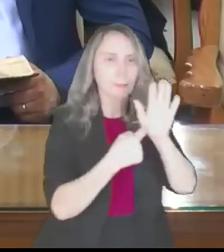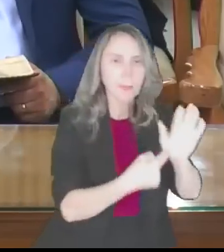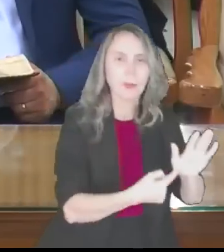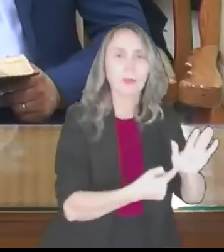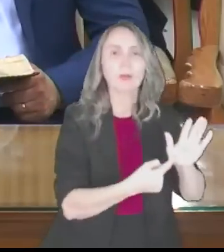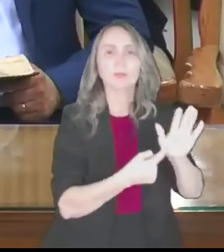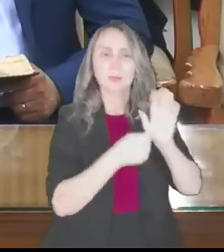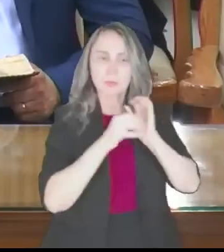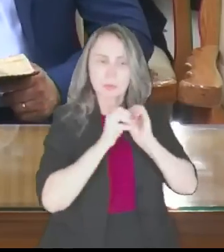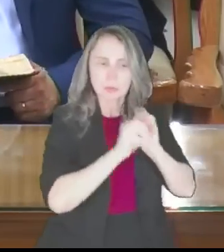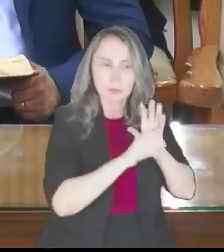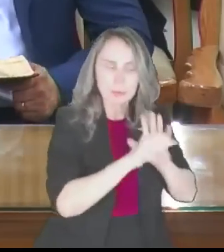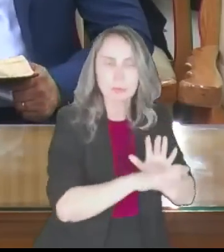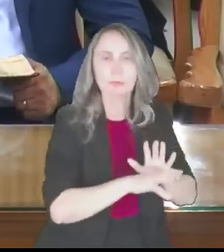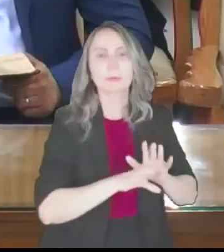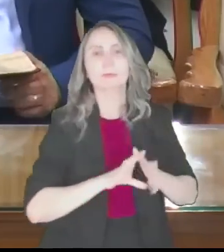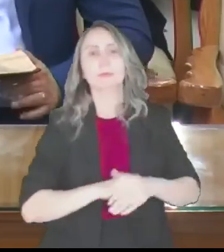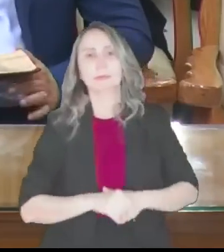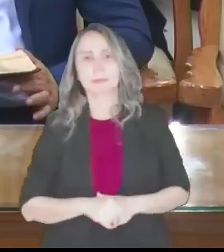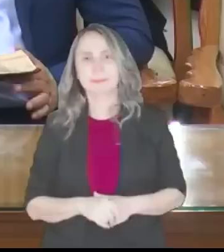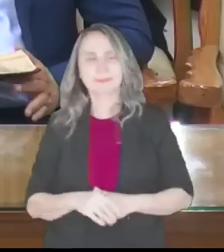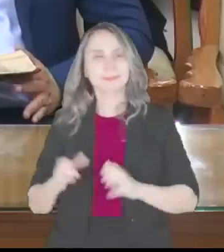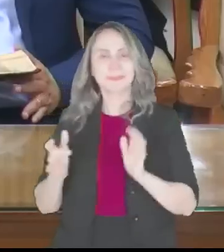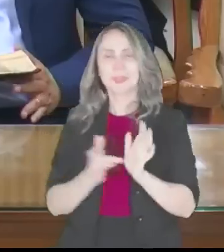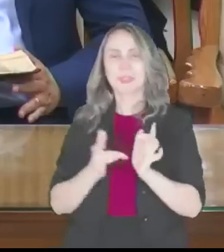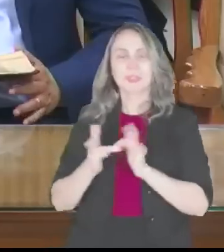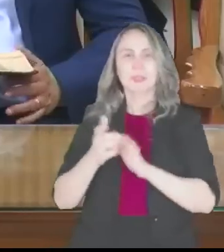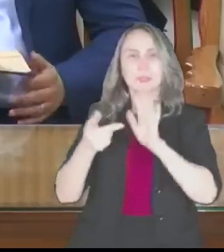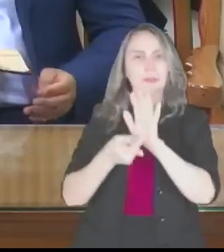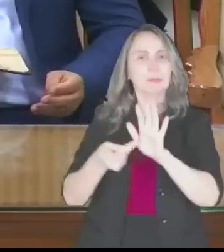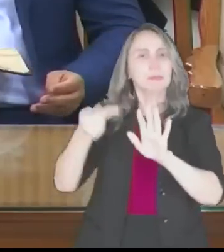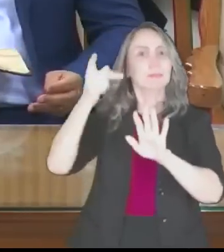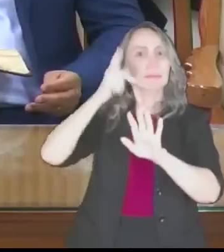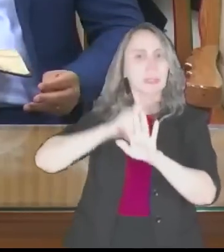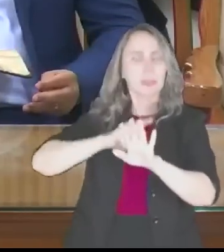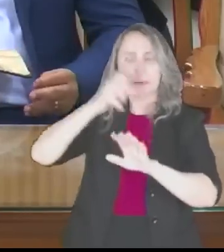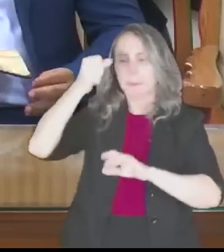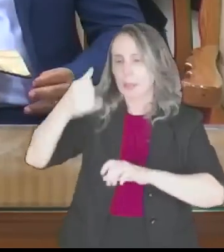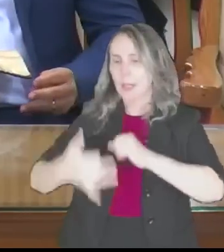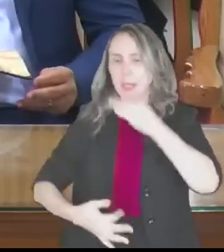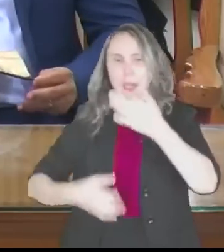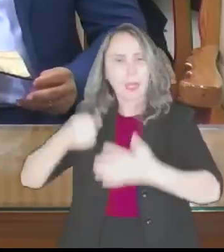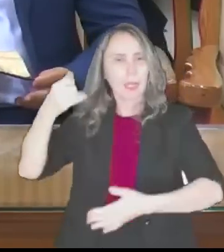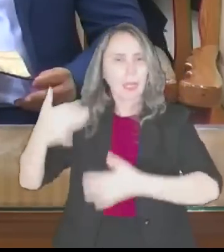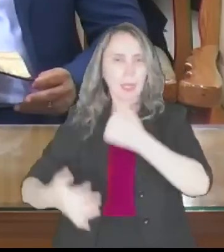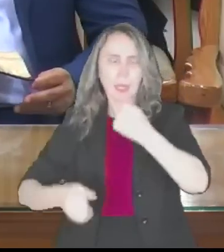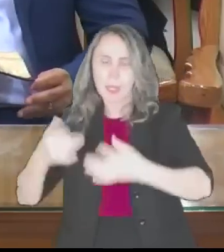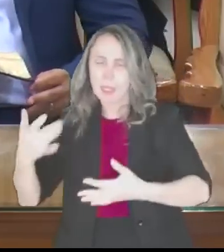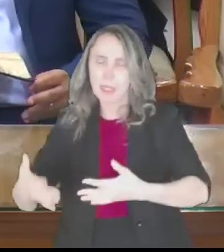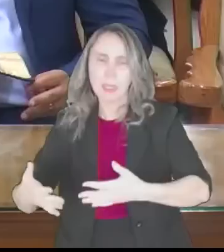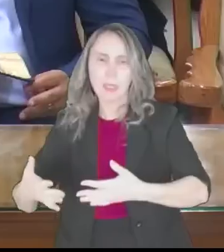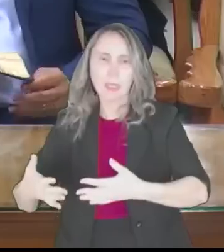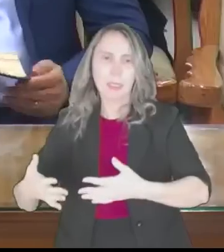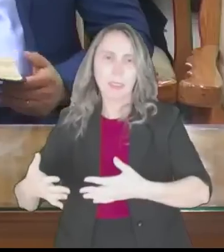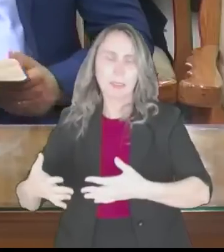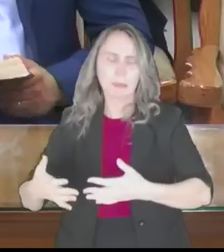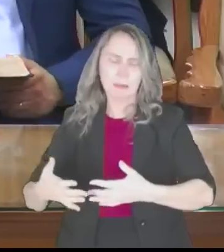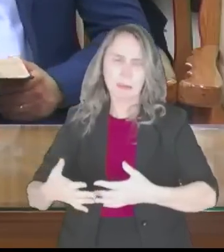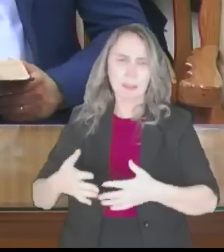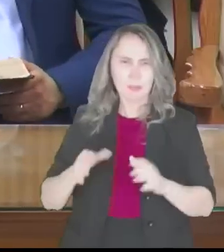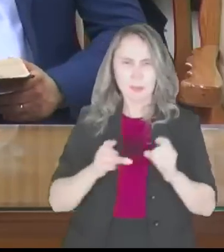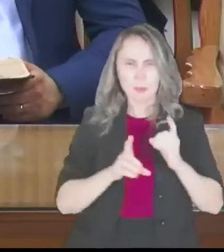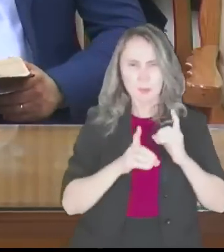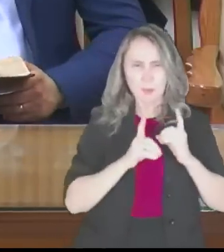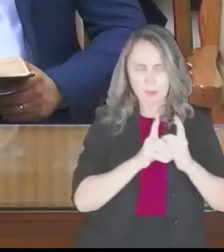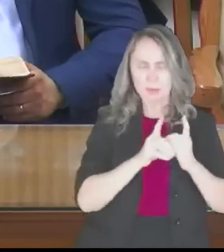Quando Jesus terminou de contar as parábolas, os discípulos disseram, Jesus, isso é para eles ou para nós? Por que tu falas em parábolas?